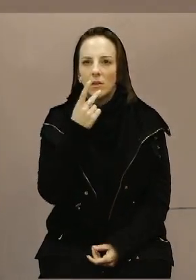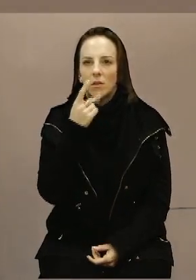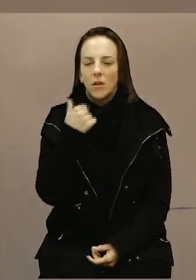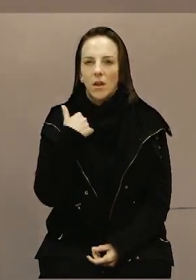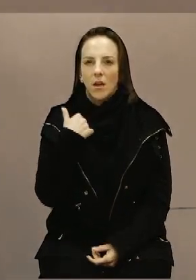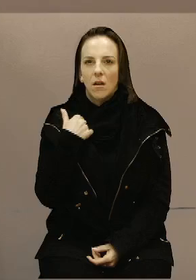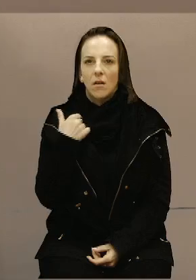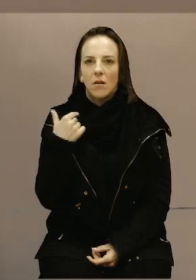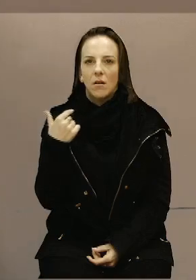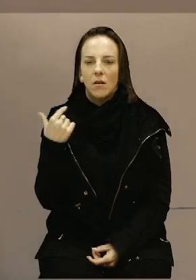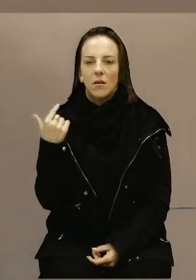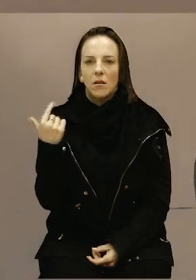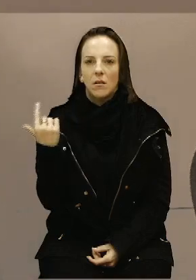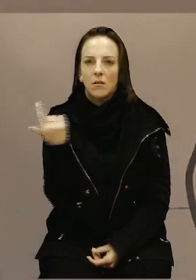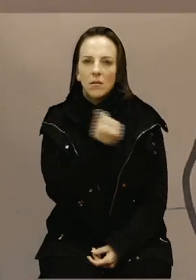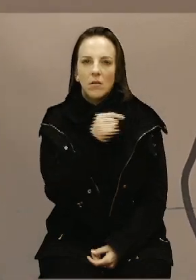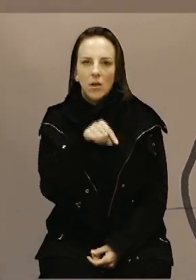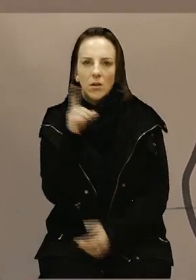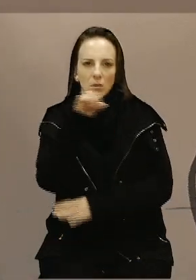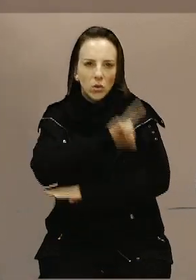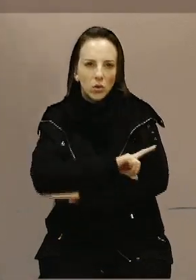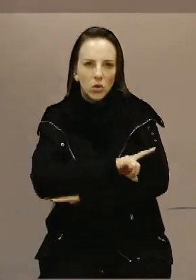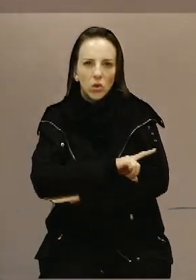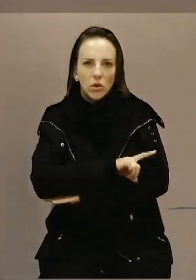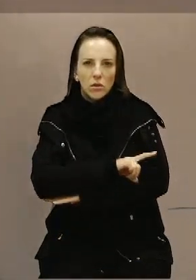dia, né? E falei que